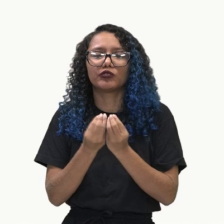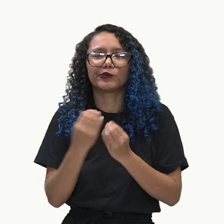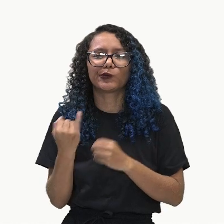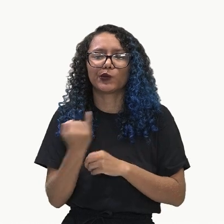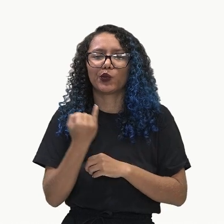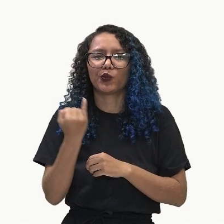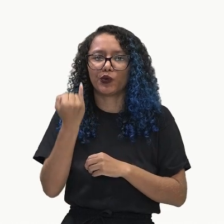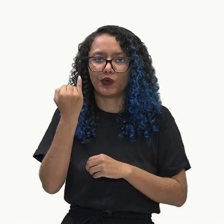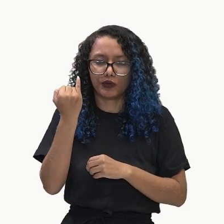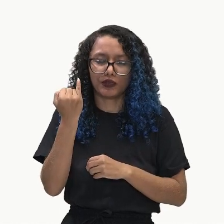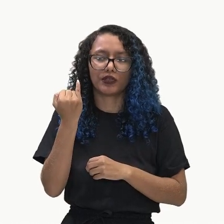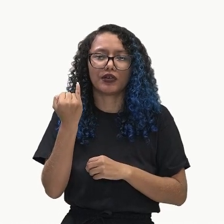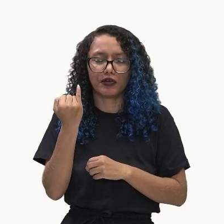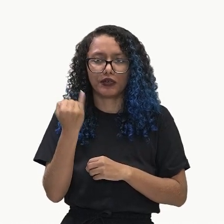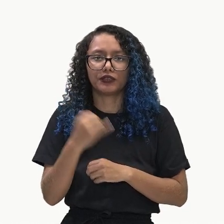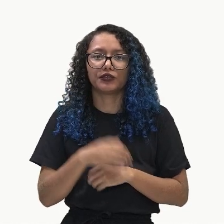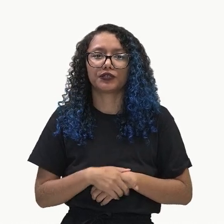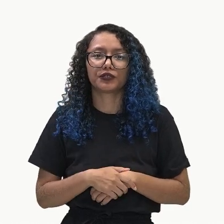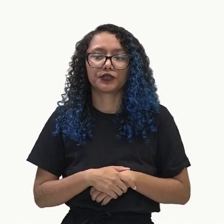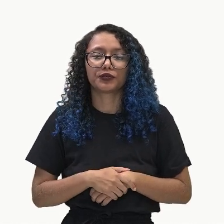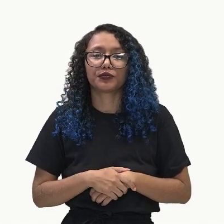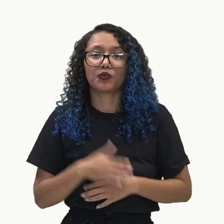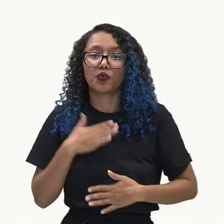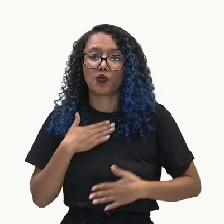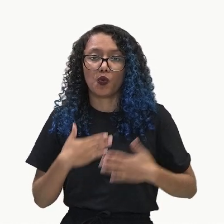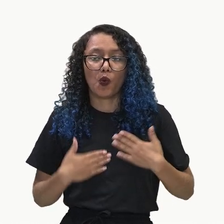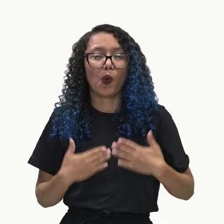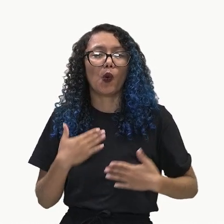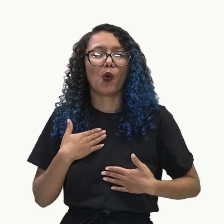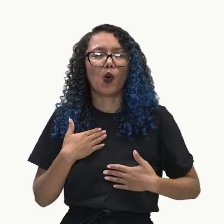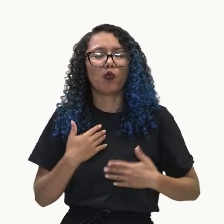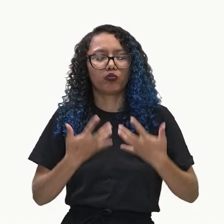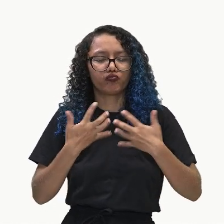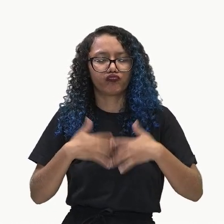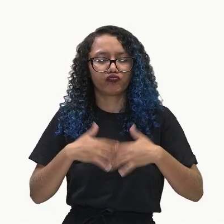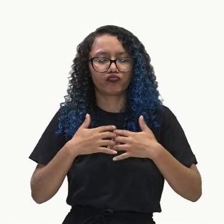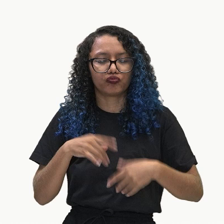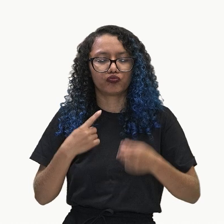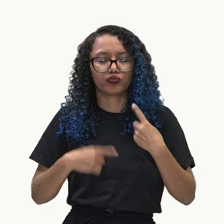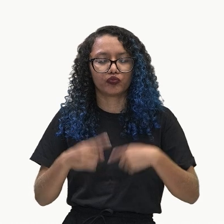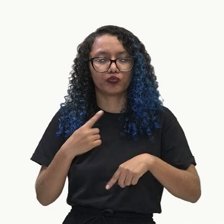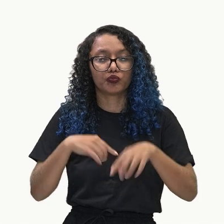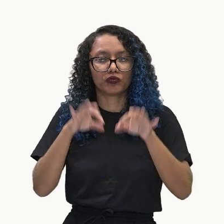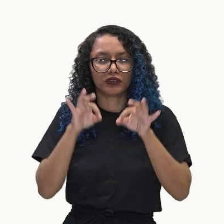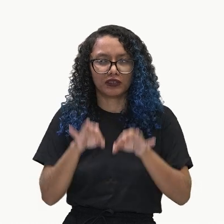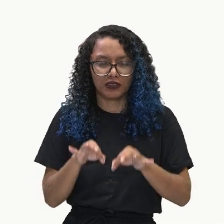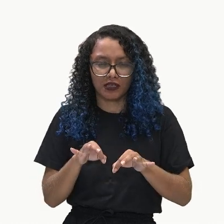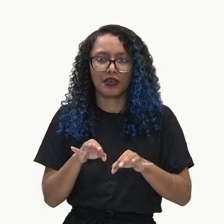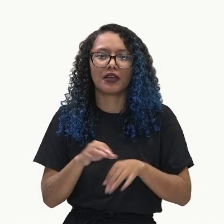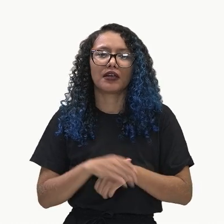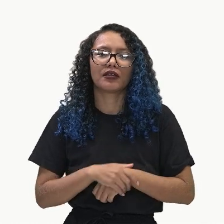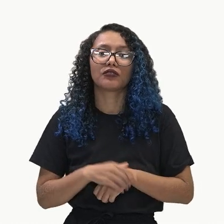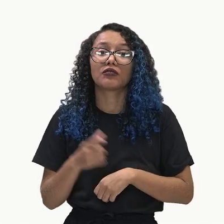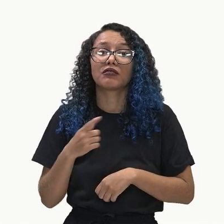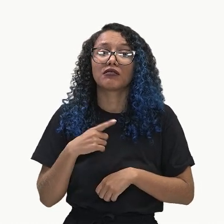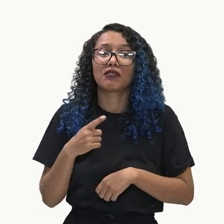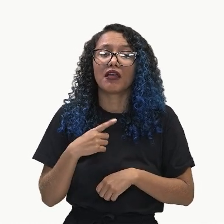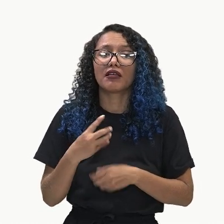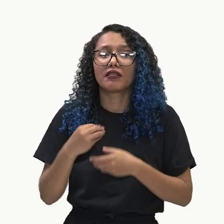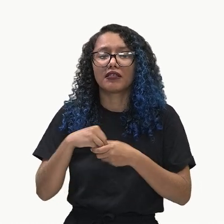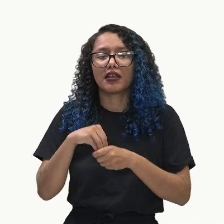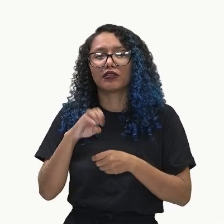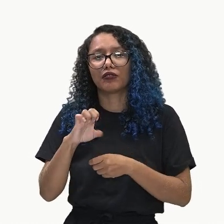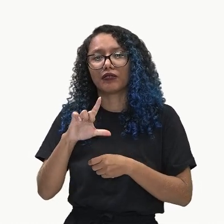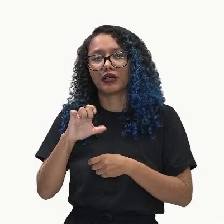essenciais para o nosso funcionamento adequado do nosso organismo. Eles estão presentes nos eletrólitos dos